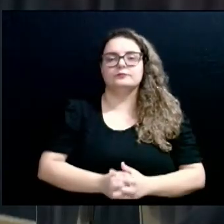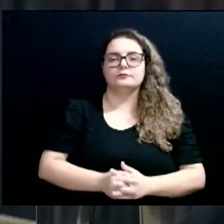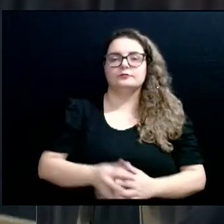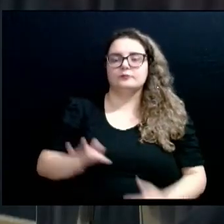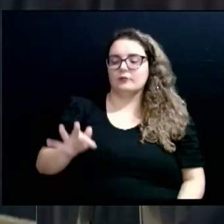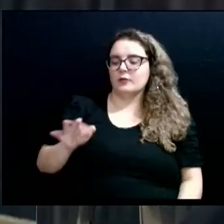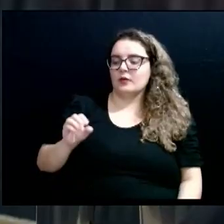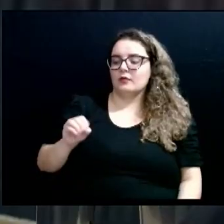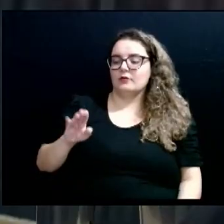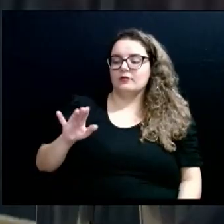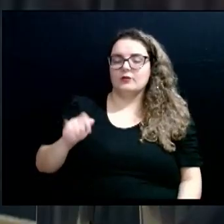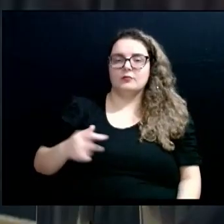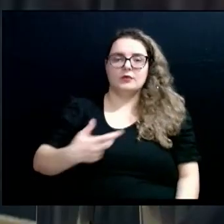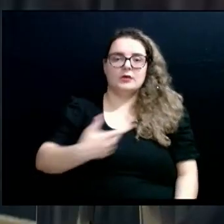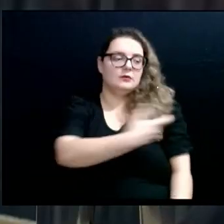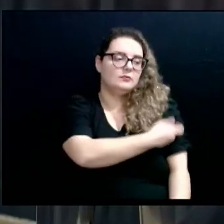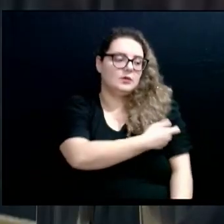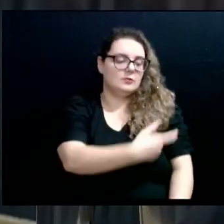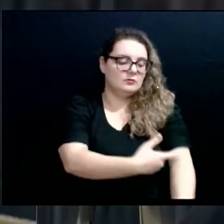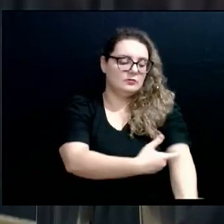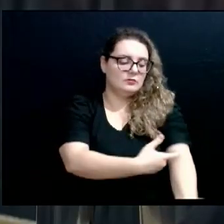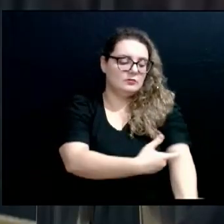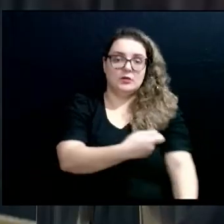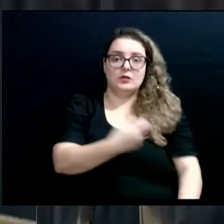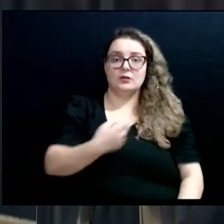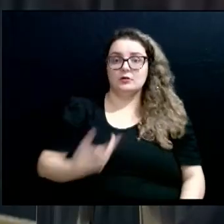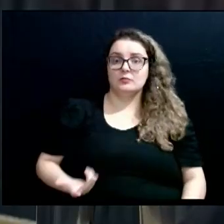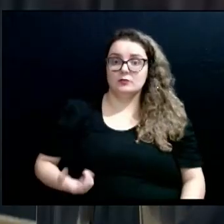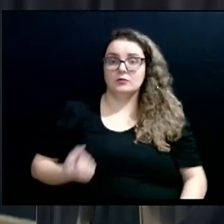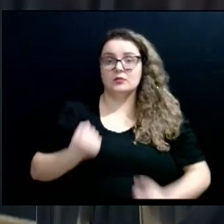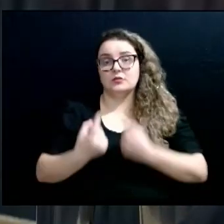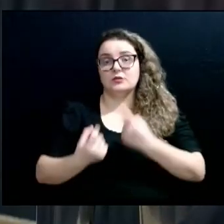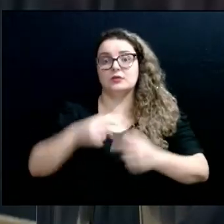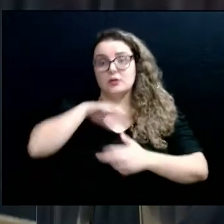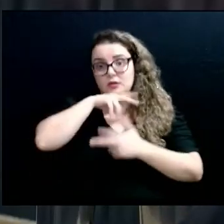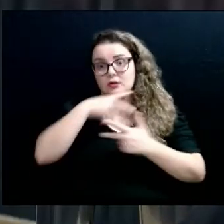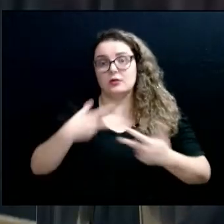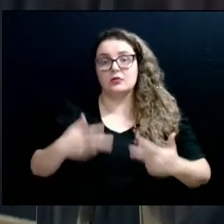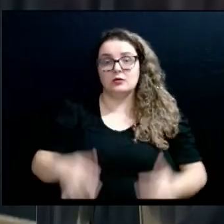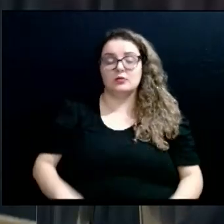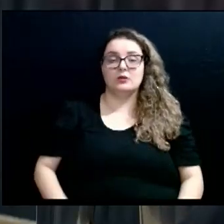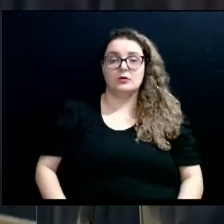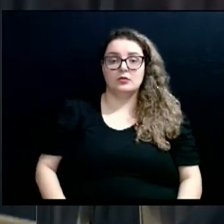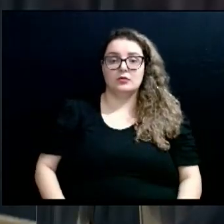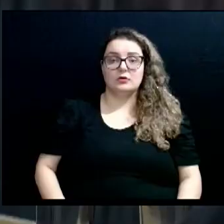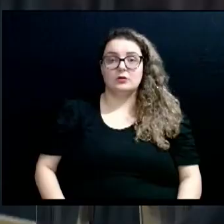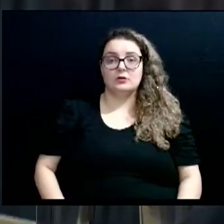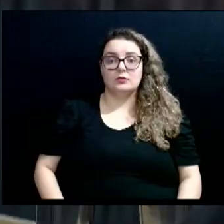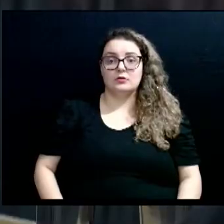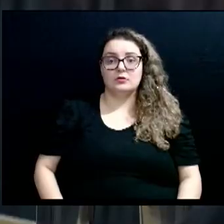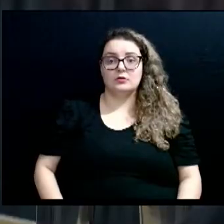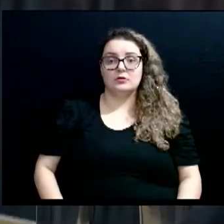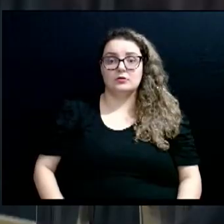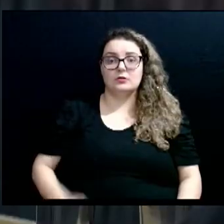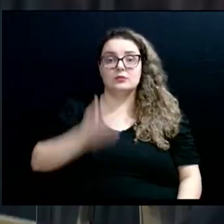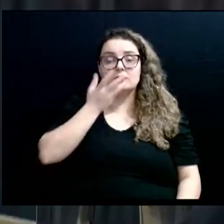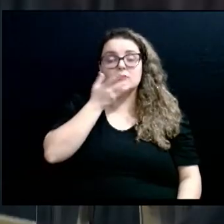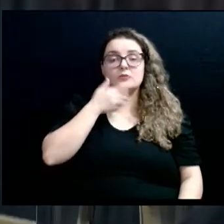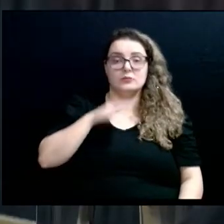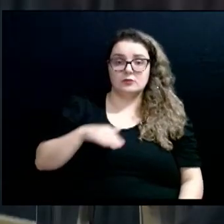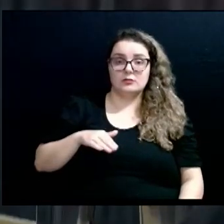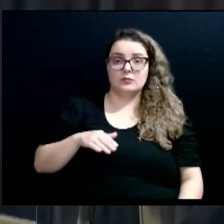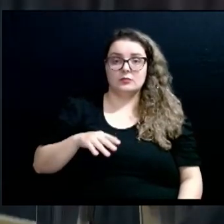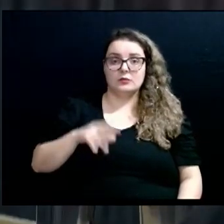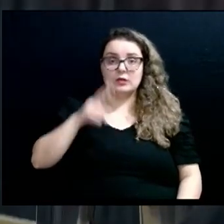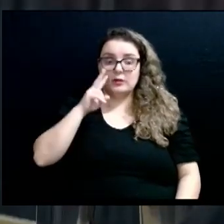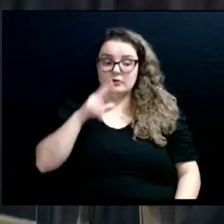de tirar Aham. sangue, de alguns animais, Sim. né? Então, a criança, quando ela se vê perto daquilo, ela